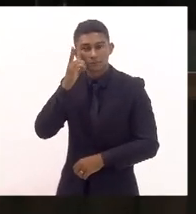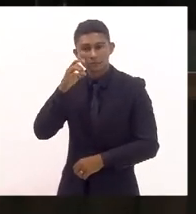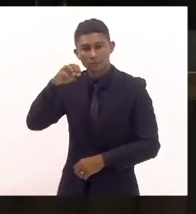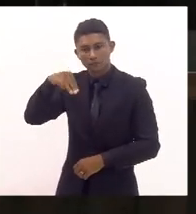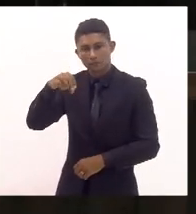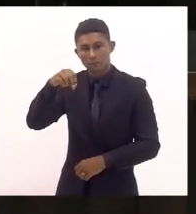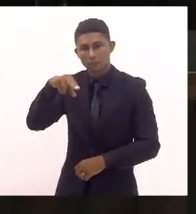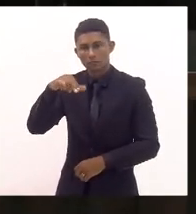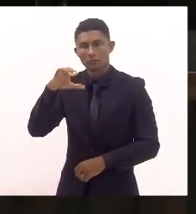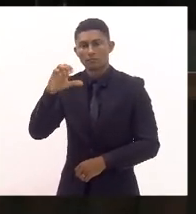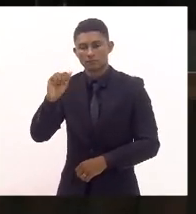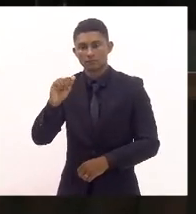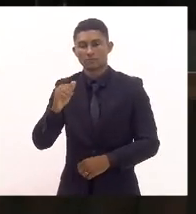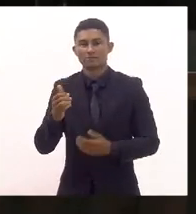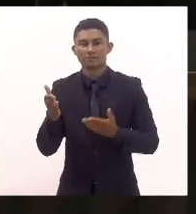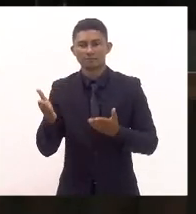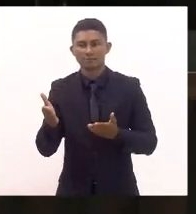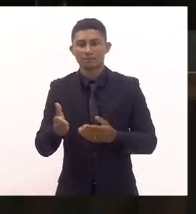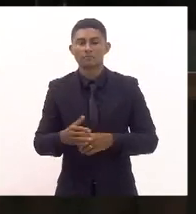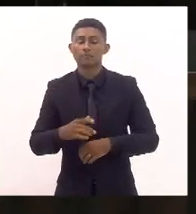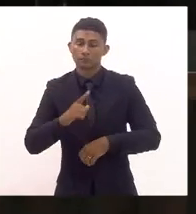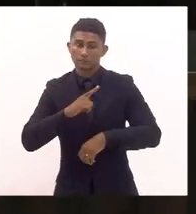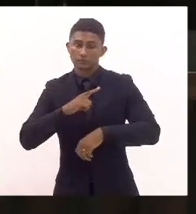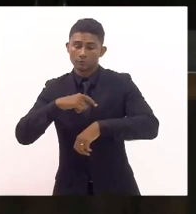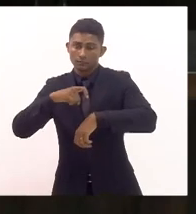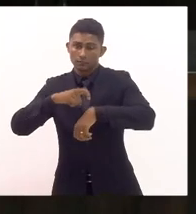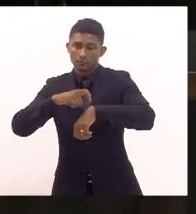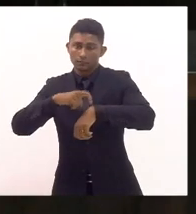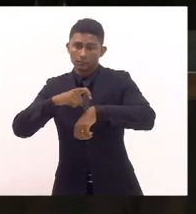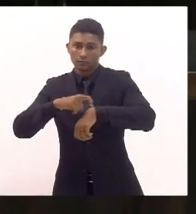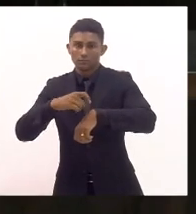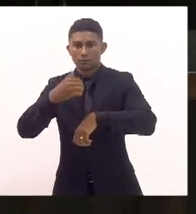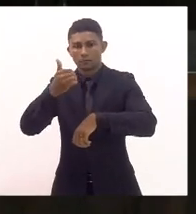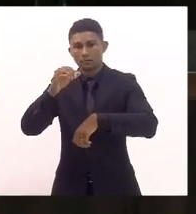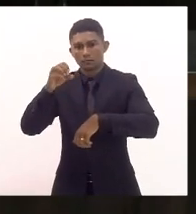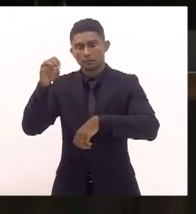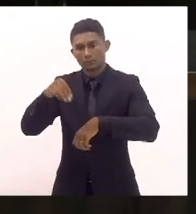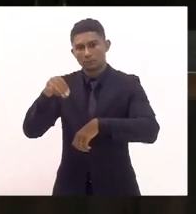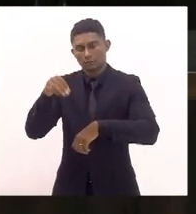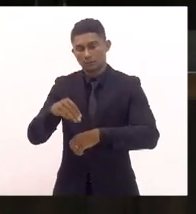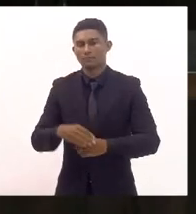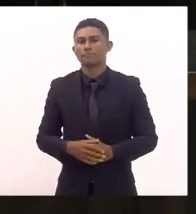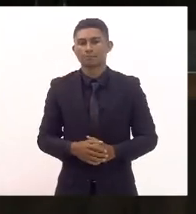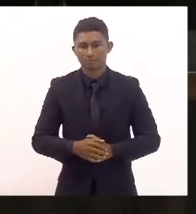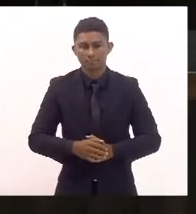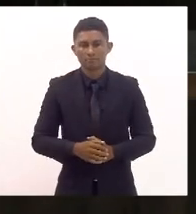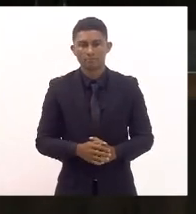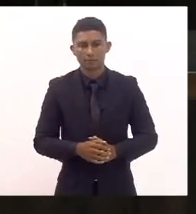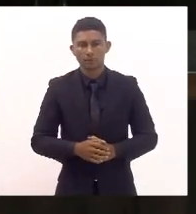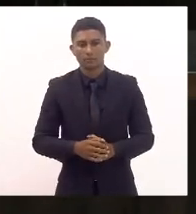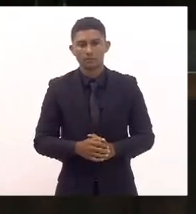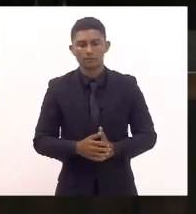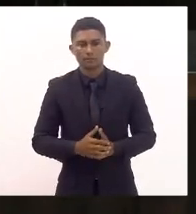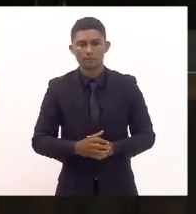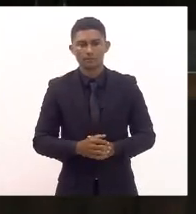Mônica Francisco vossa excelência dispõe dos 10 minutos regimentais